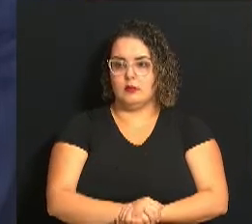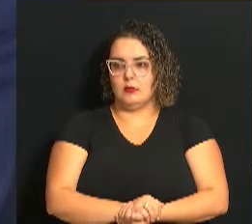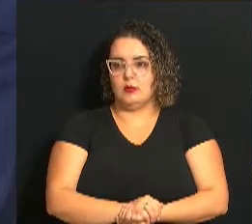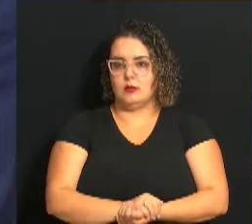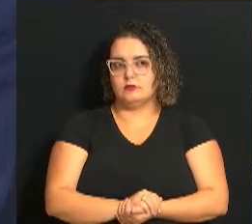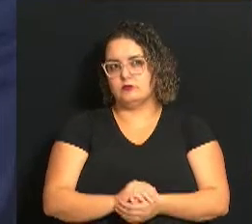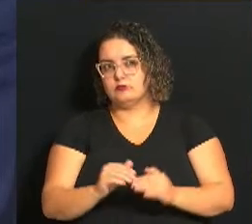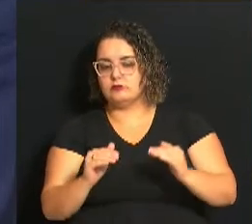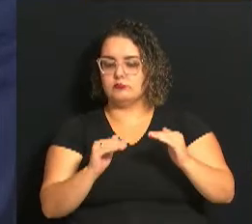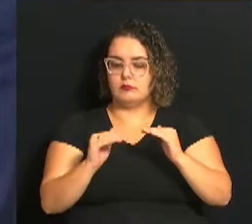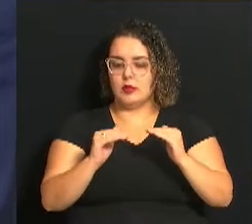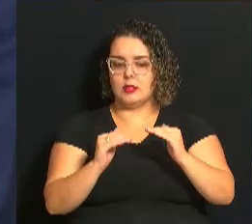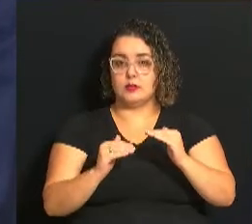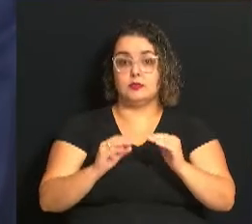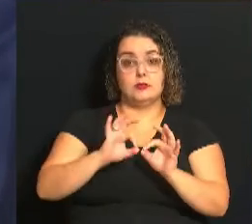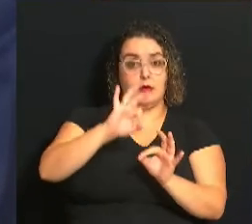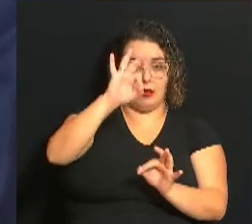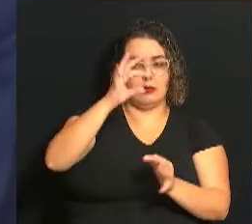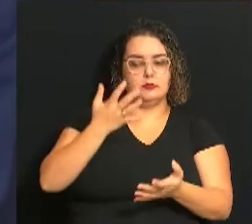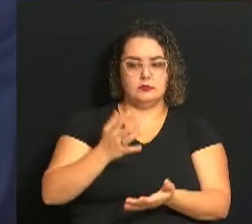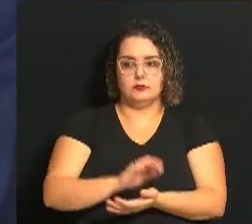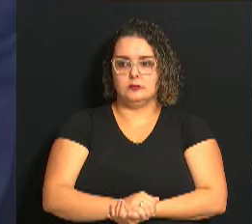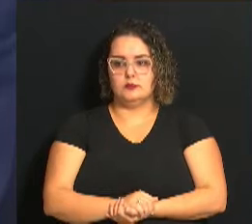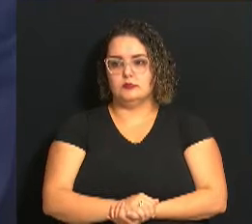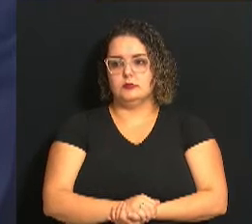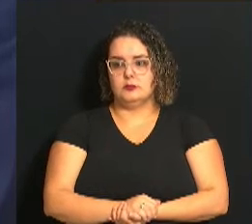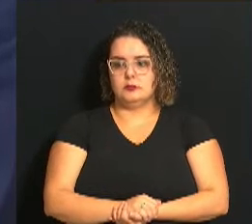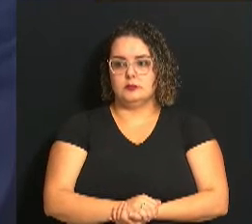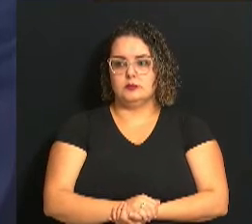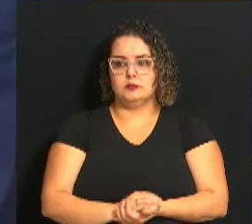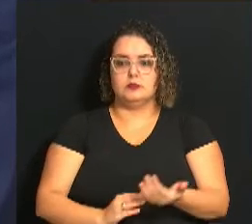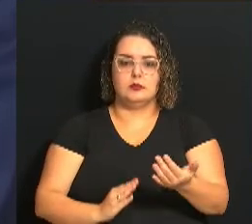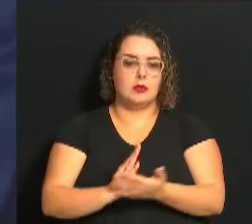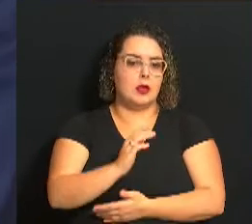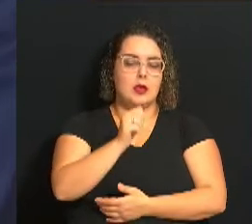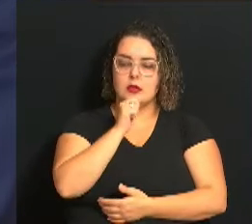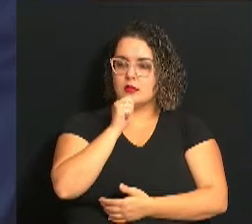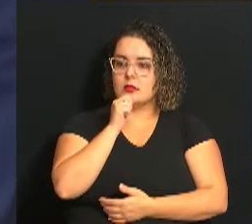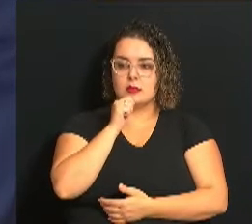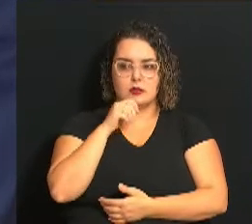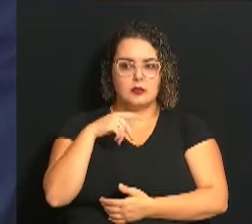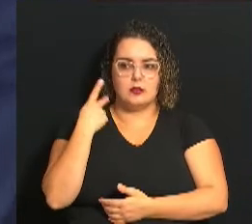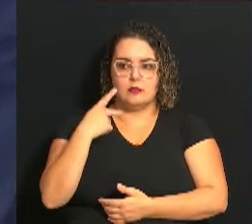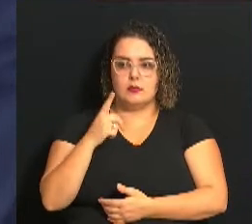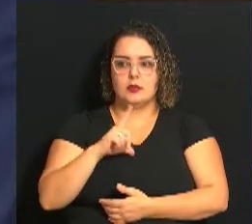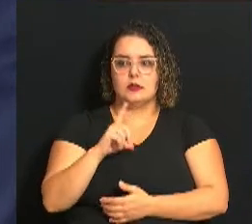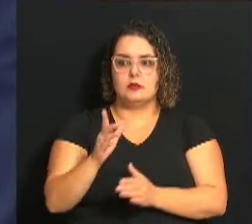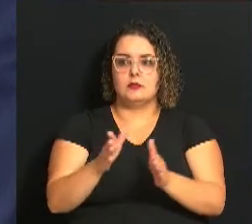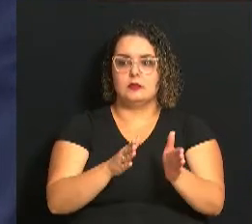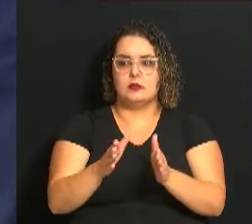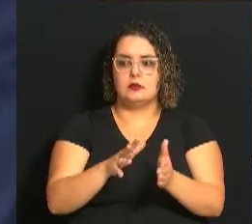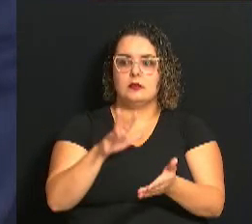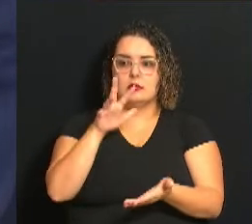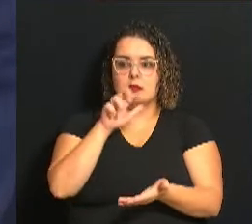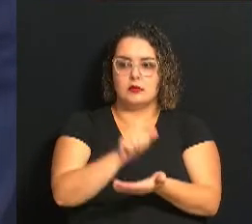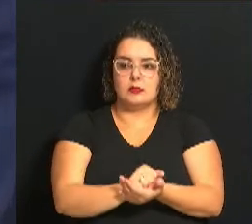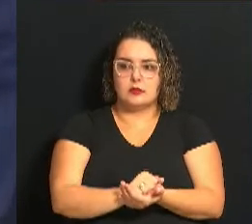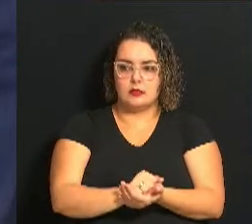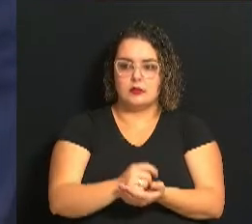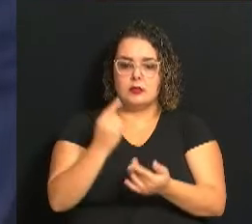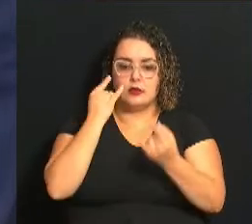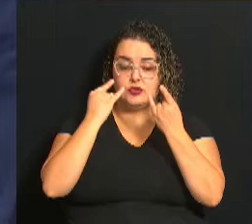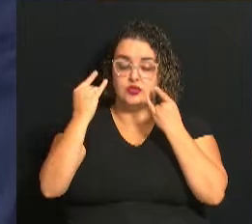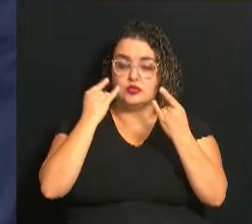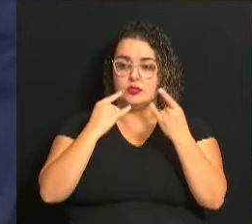E eu lembro que na aprovação, eu ainda não estava como vereador, mas eu lembro que teve um prazo de cadastrar as áreas de interesse